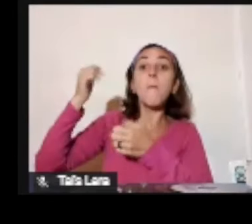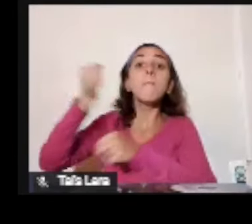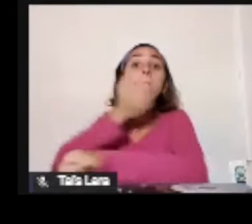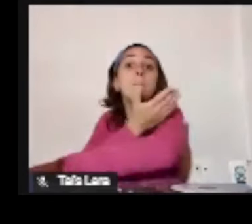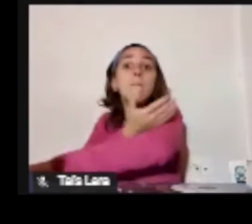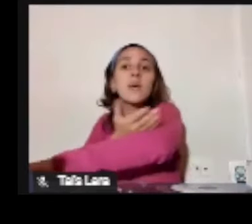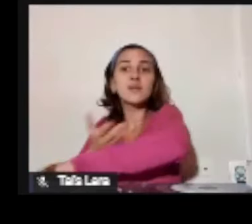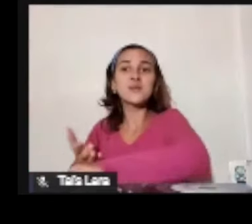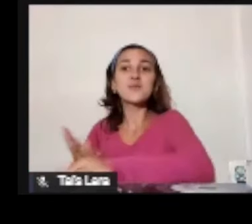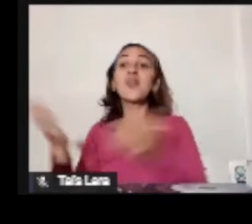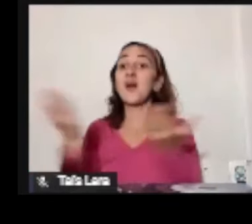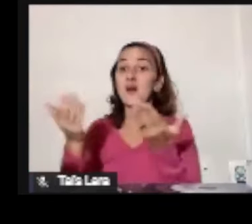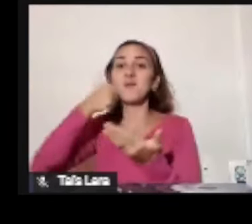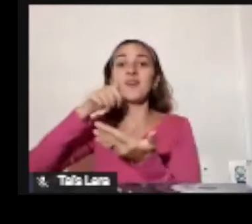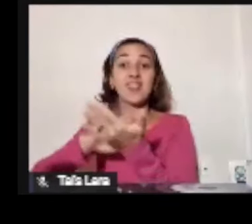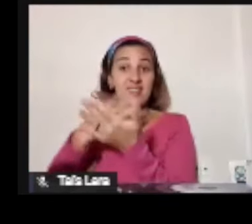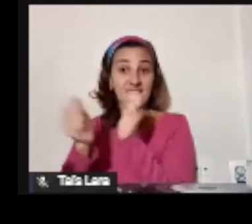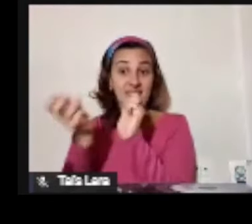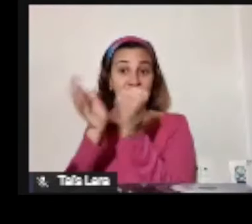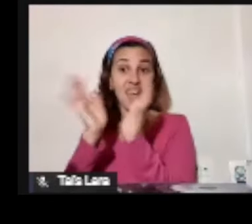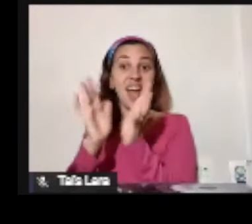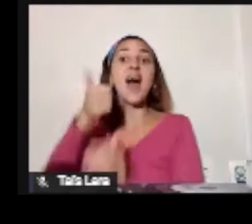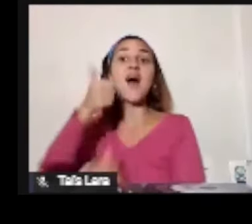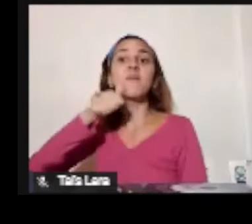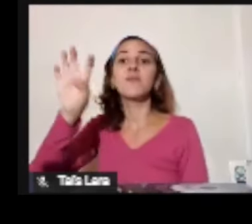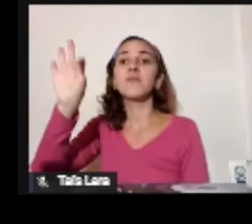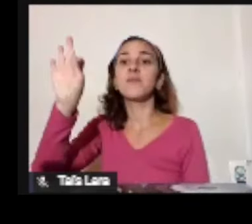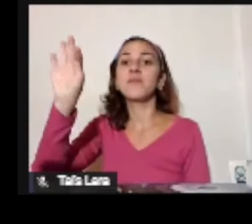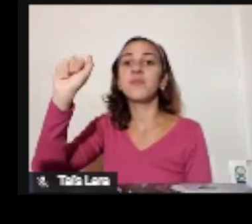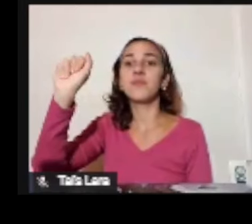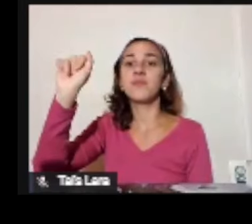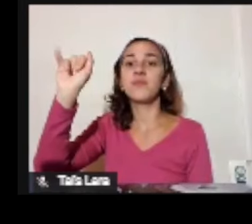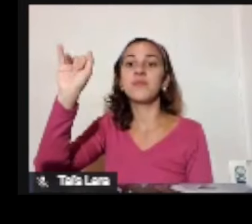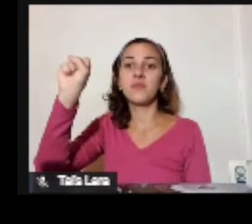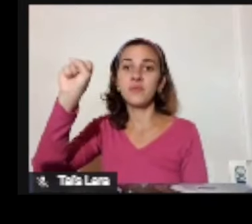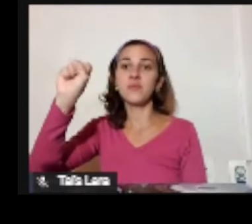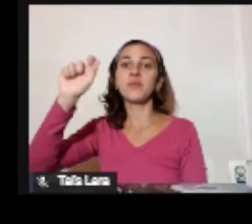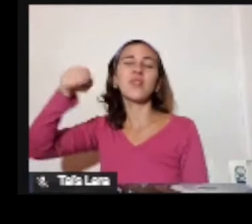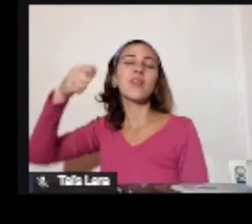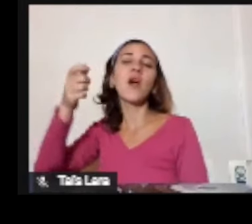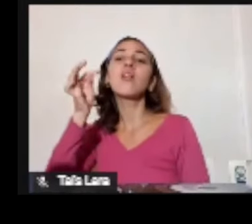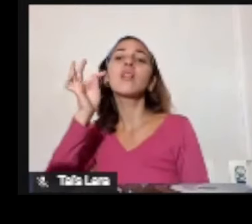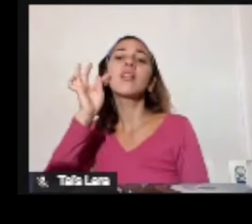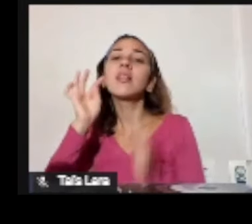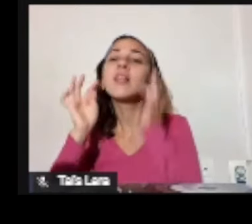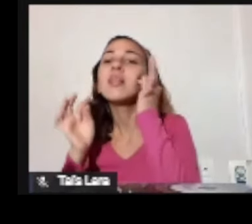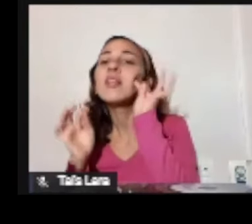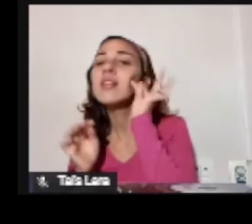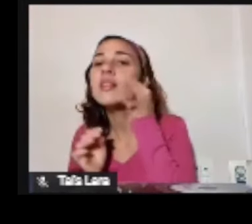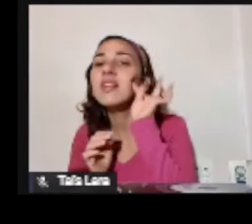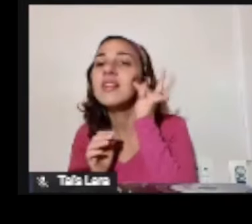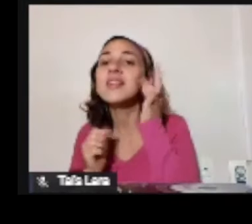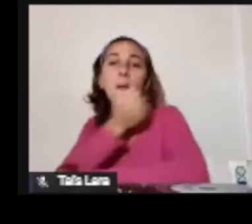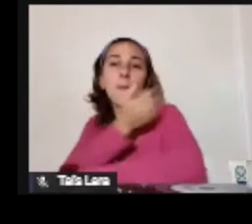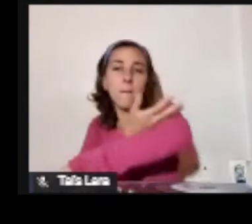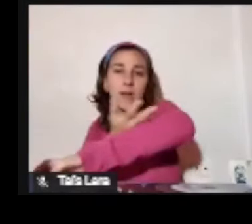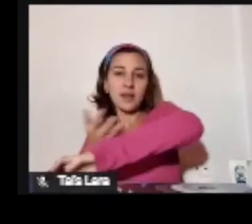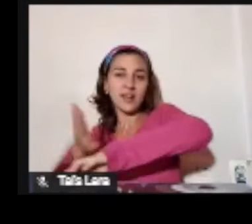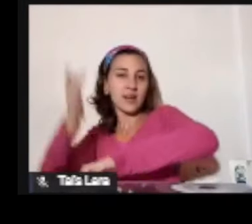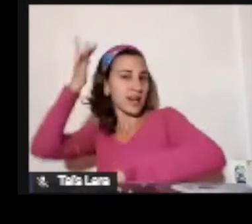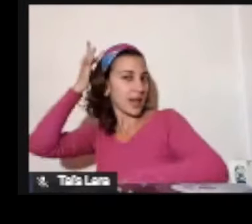nesse momento é a Thaís. A Thaís é branca, tem o cabelo liso, está com uma blusa rosa